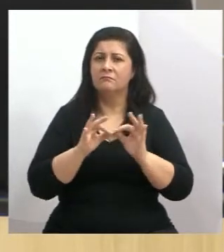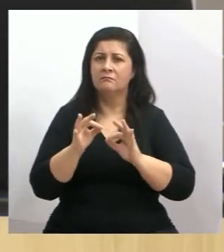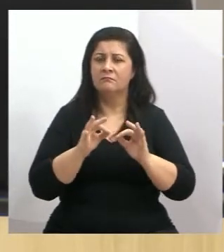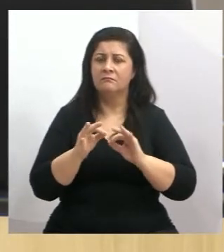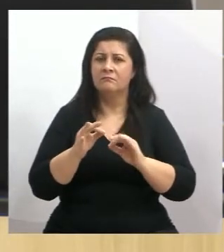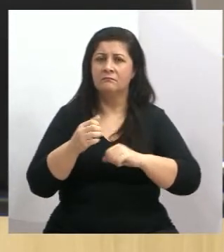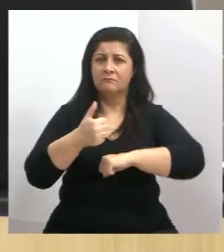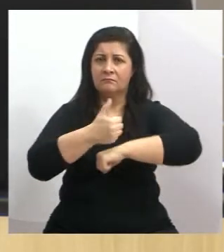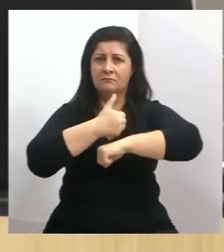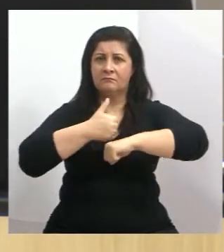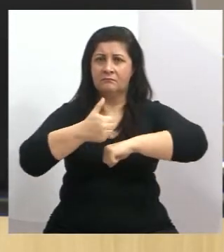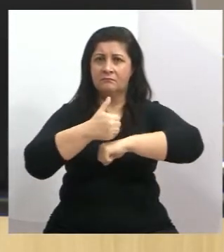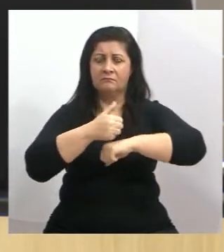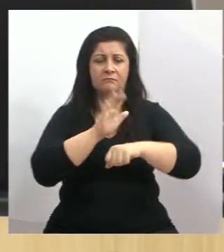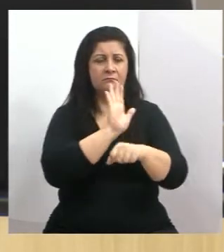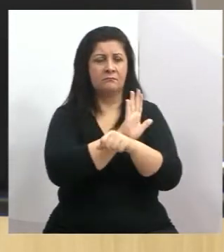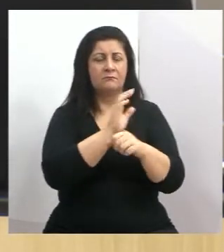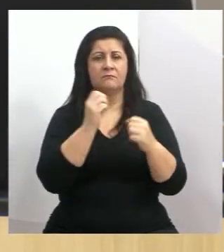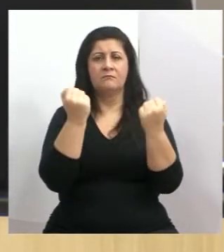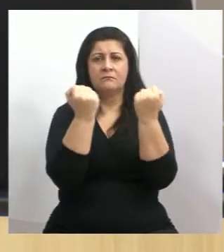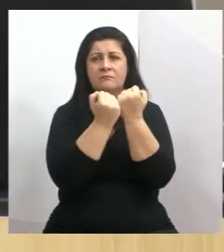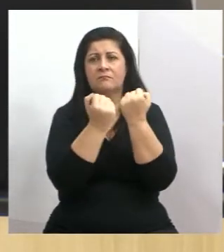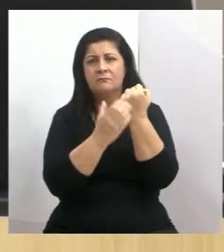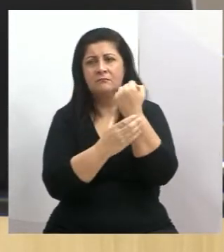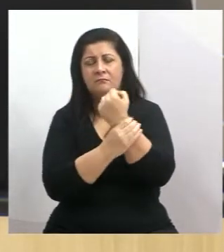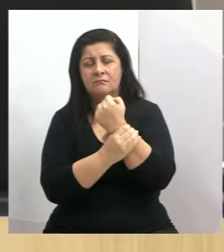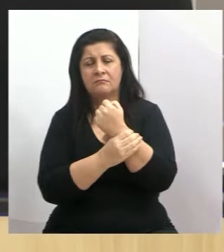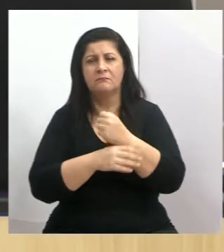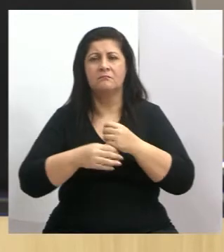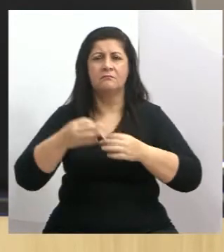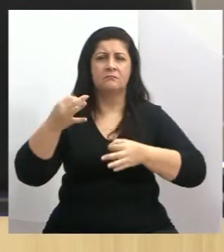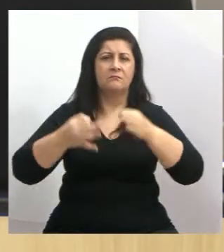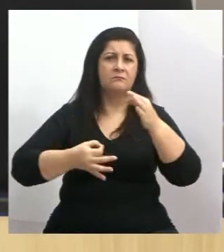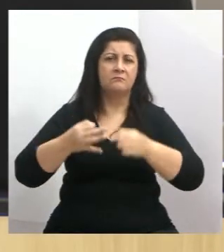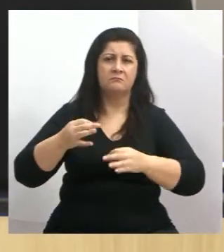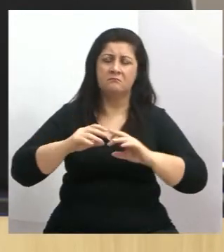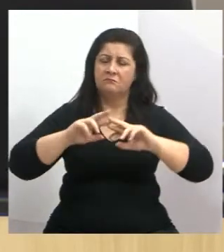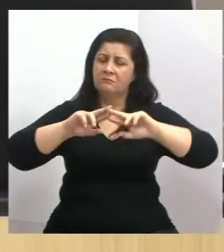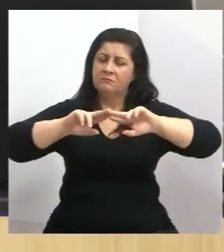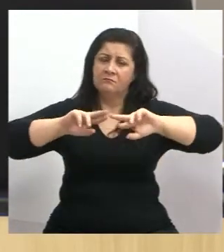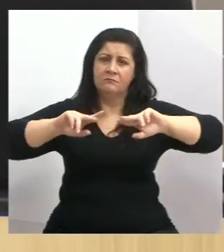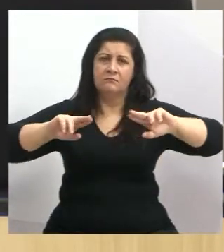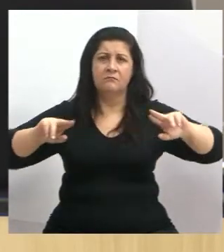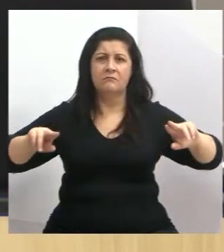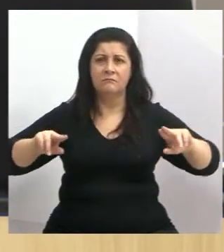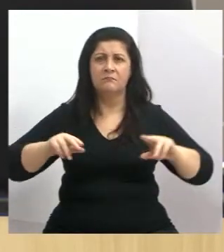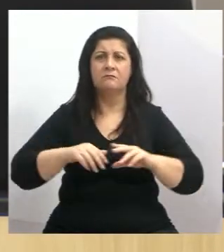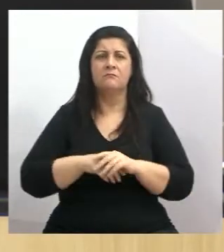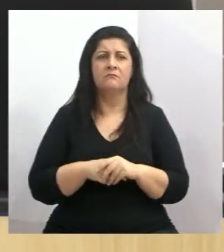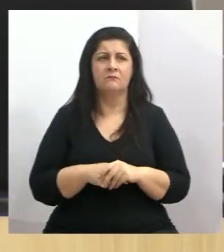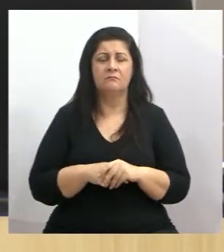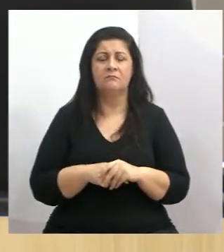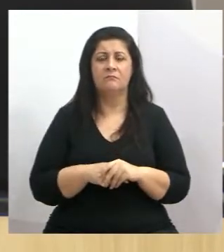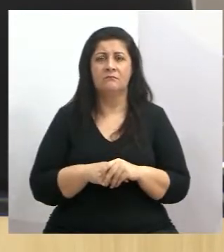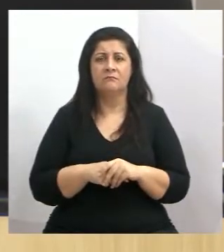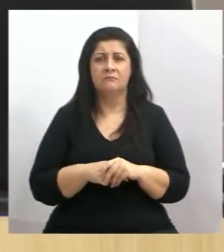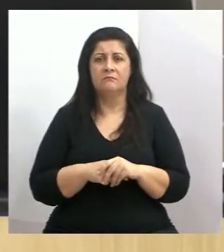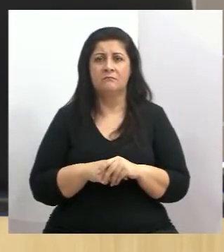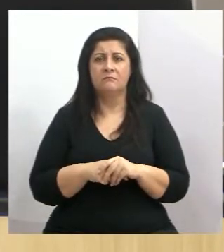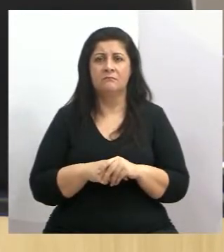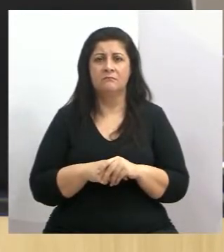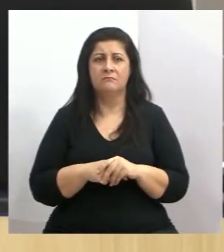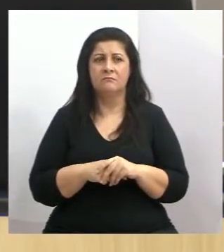relacionadas à defesa da Justiça sejam advogados juízes promotores defensores públicos desembargadores etc